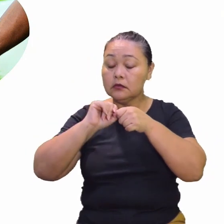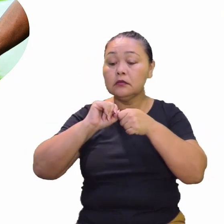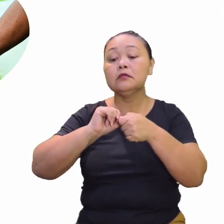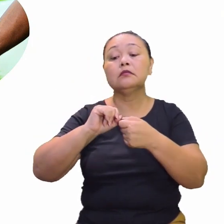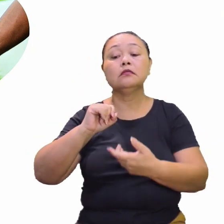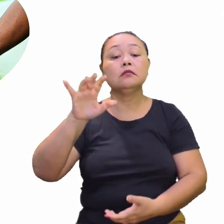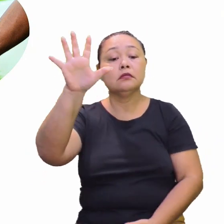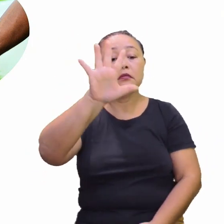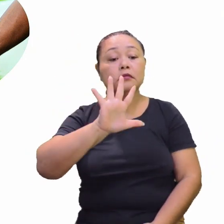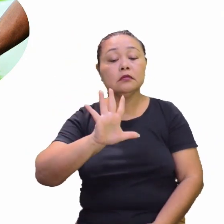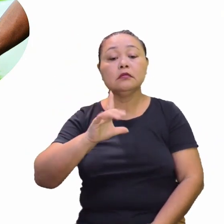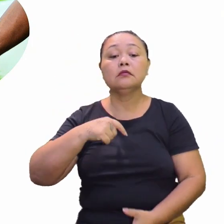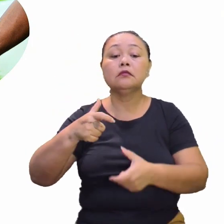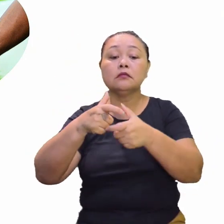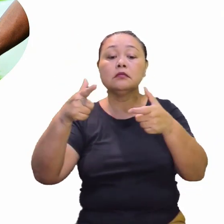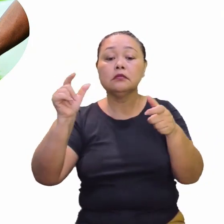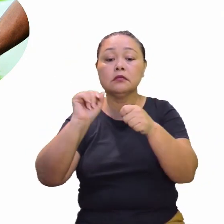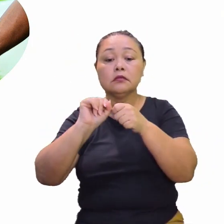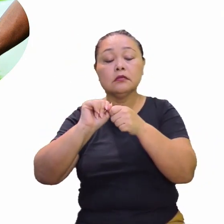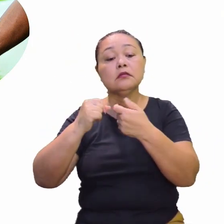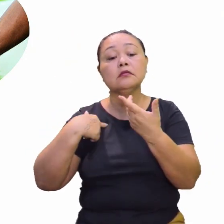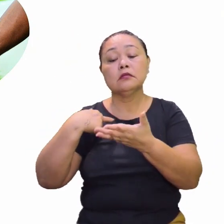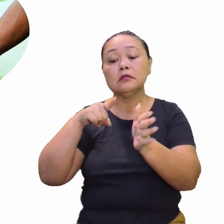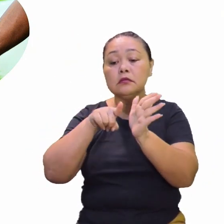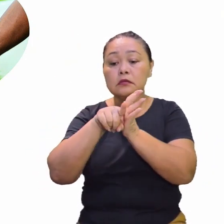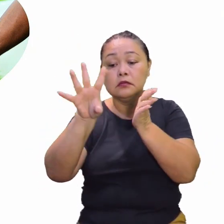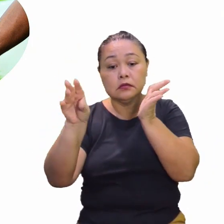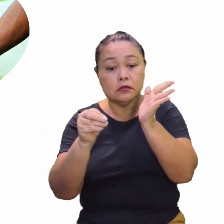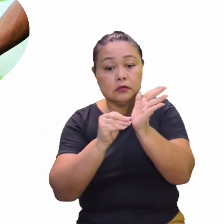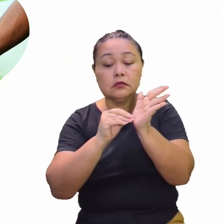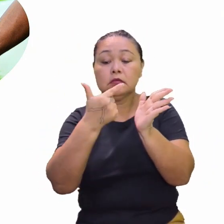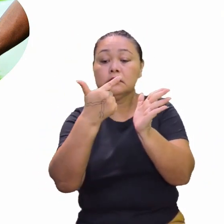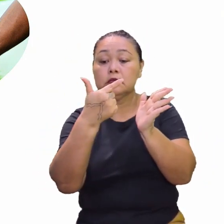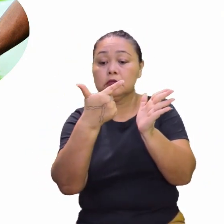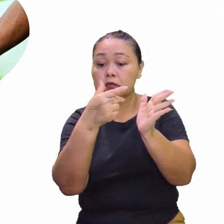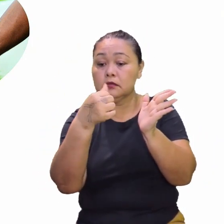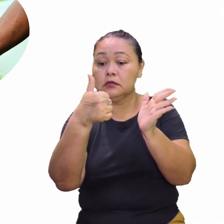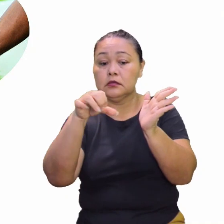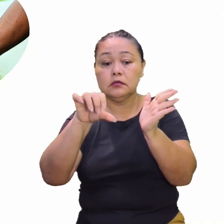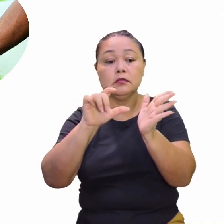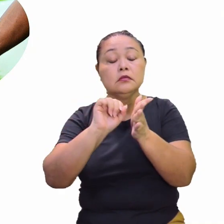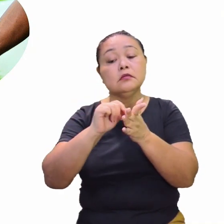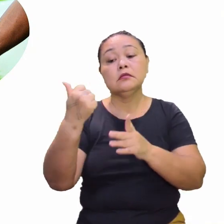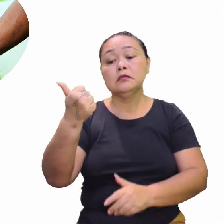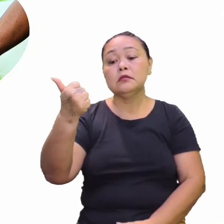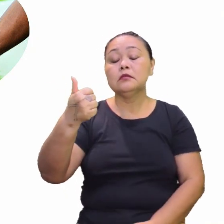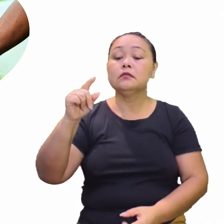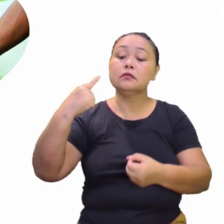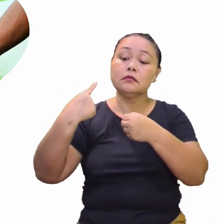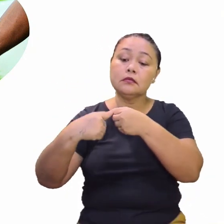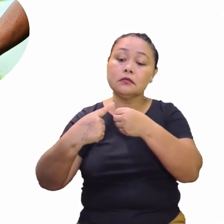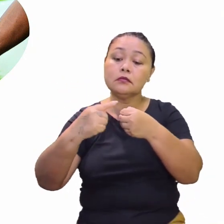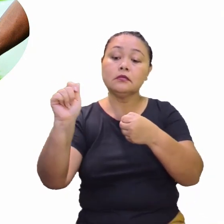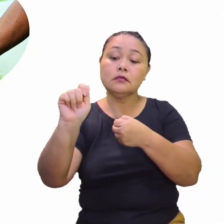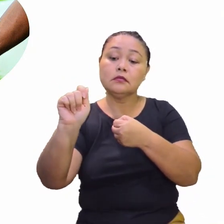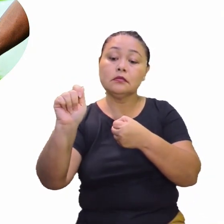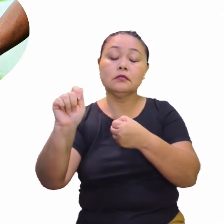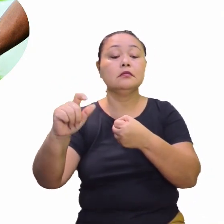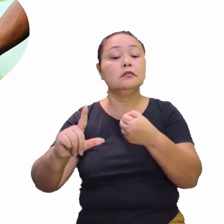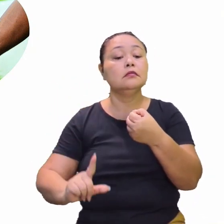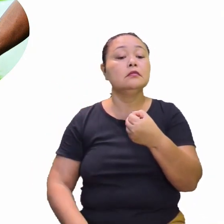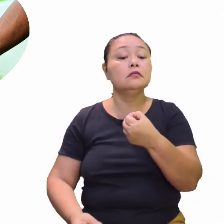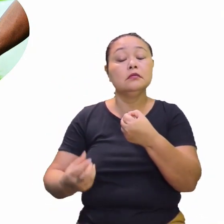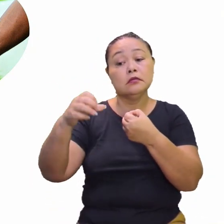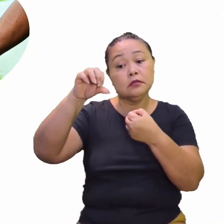nacional. Quando a gente fala dos maiores produtores, com base em 2019 em Rondônia, primeira posição, Ariquemes, 9,3